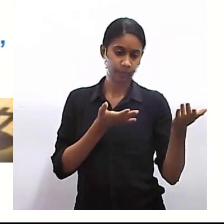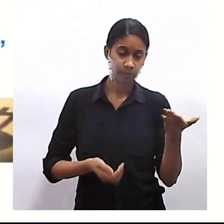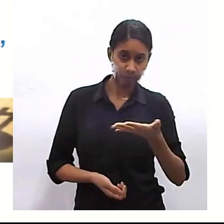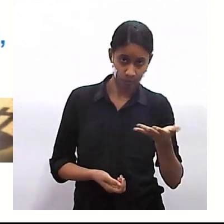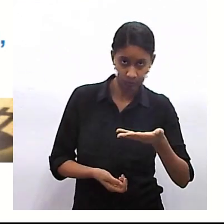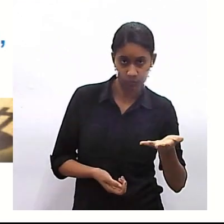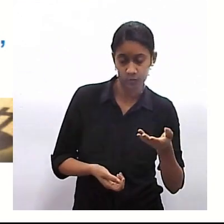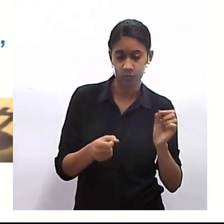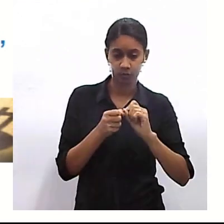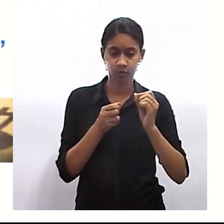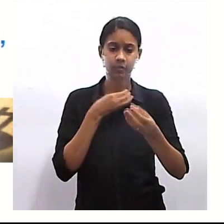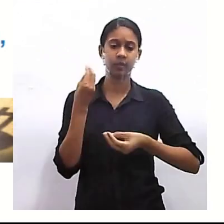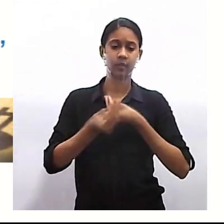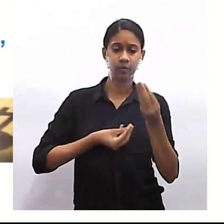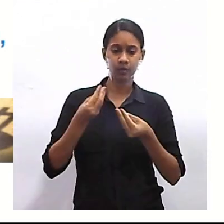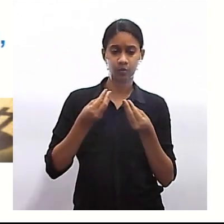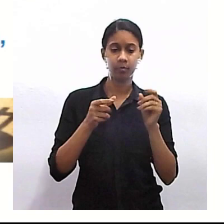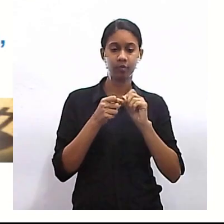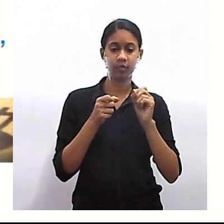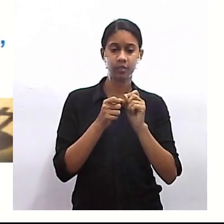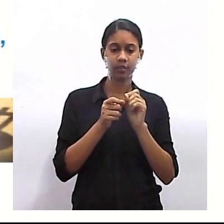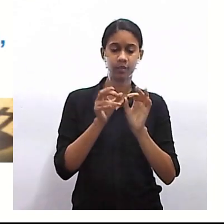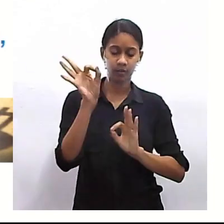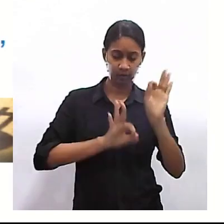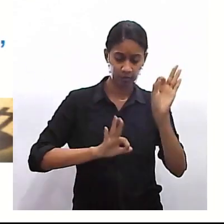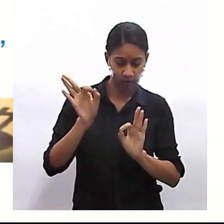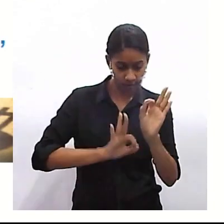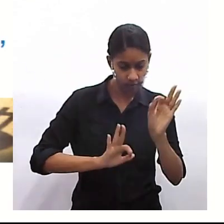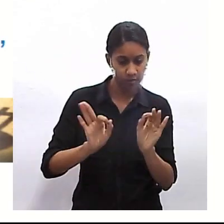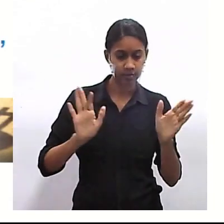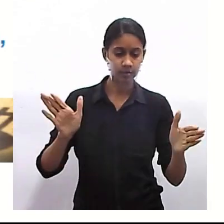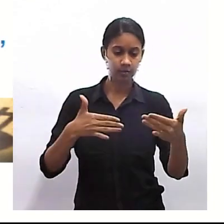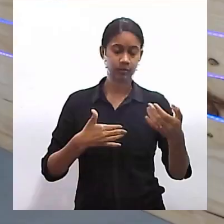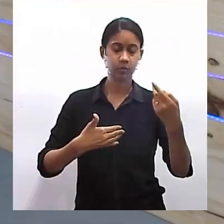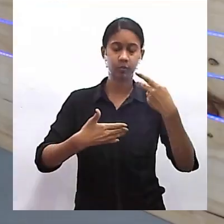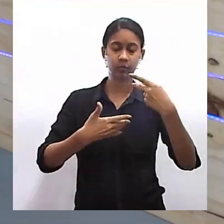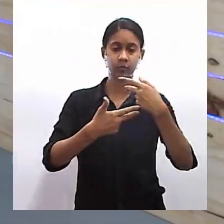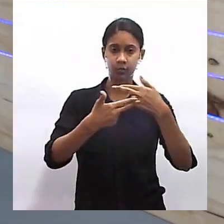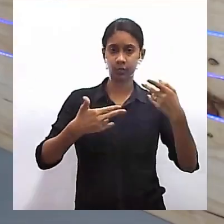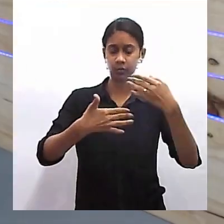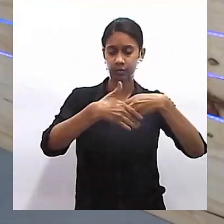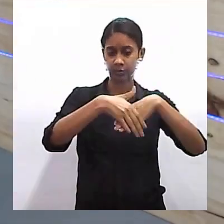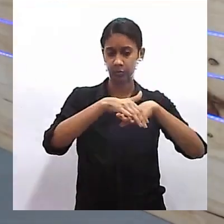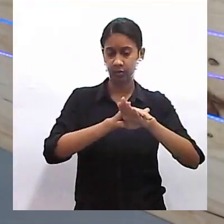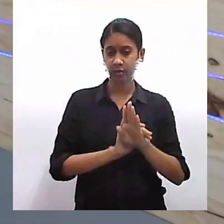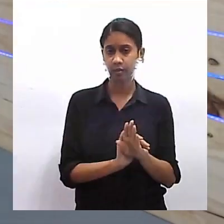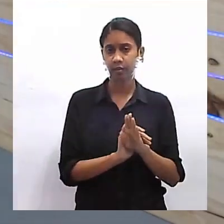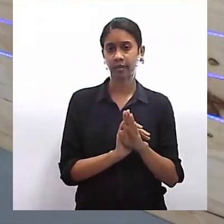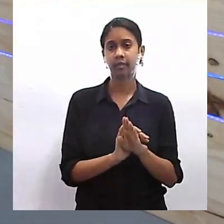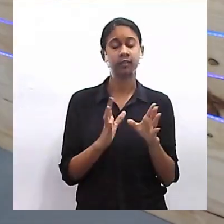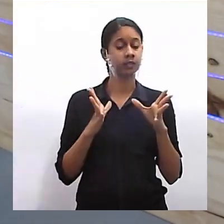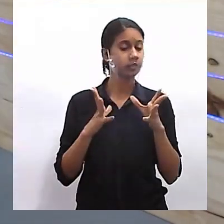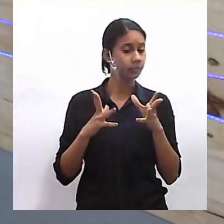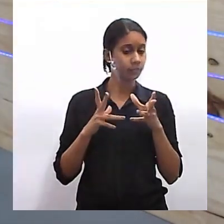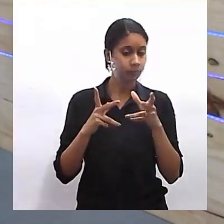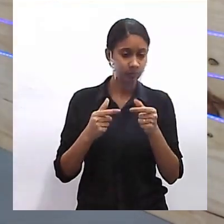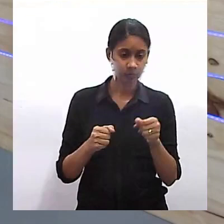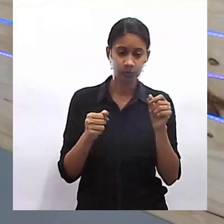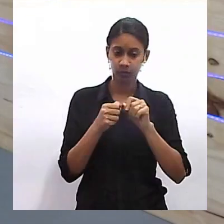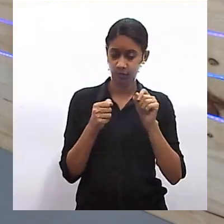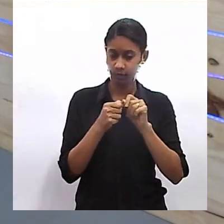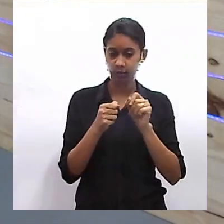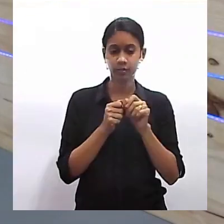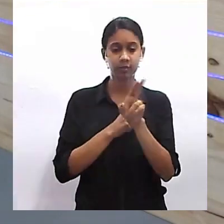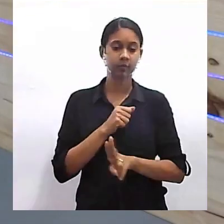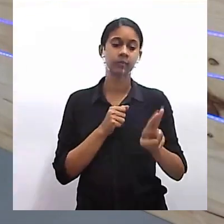trabalhar essa parte de KPI. Então, tudo isso, tudo que eu vou movimentar a carga dentro de que eu preciso fazer